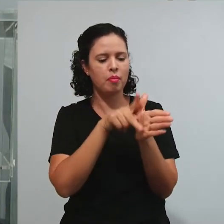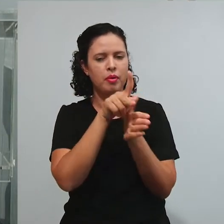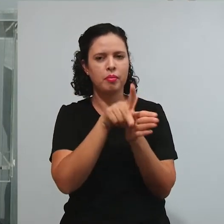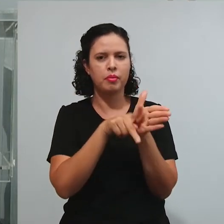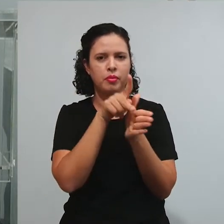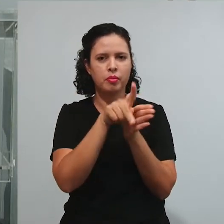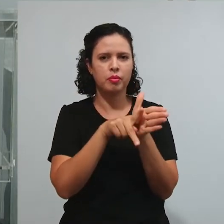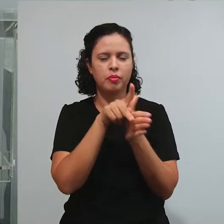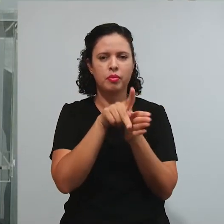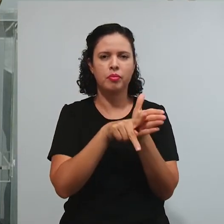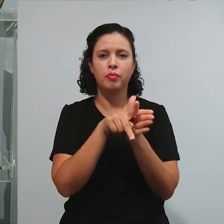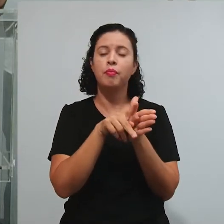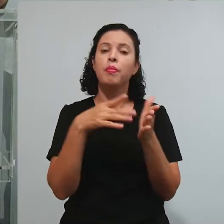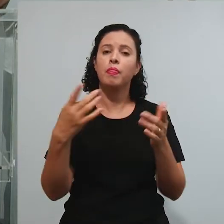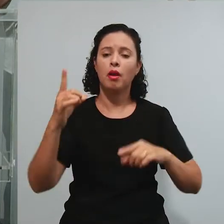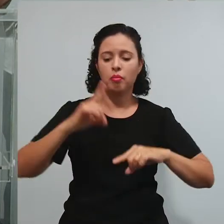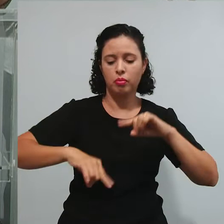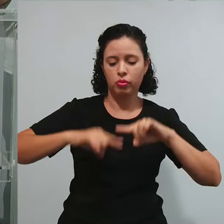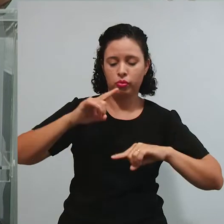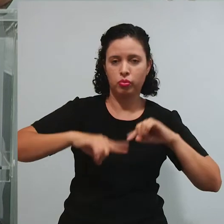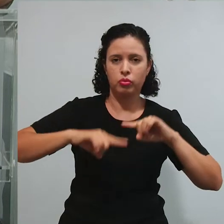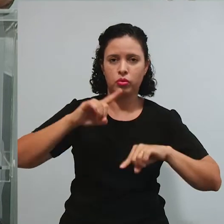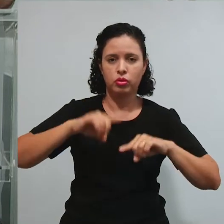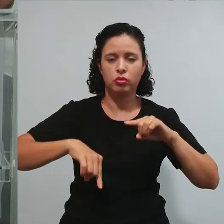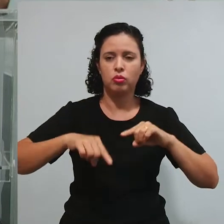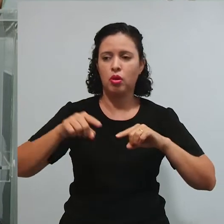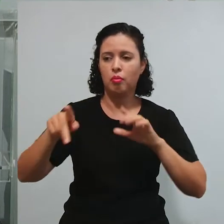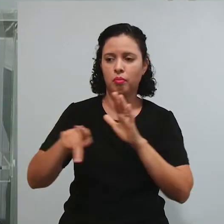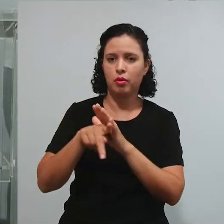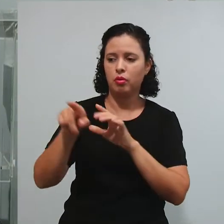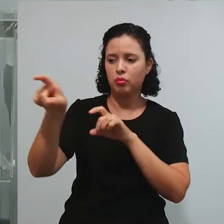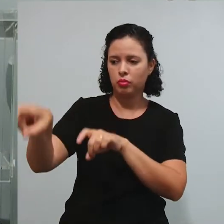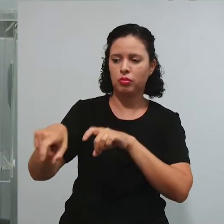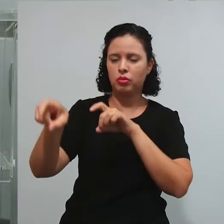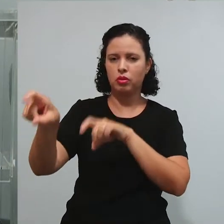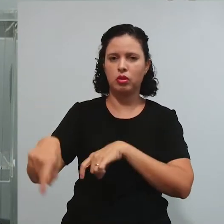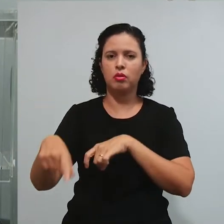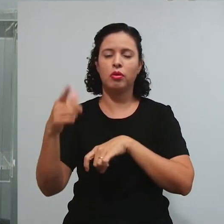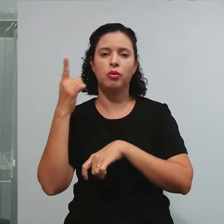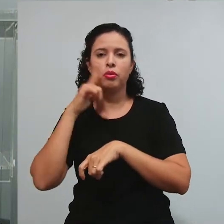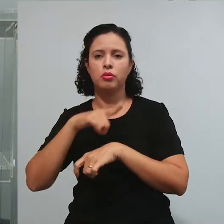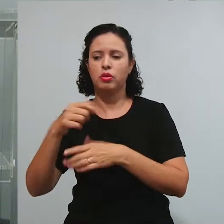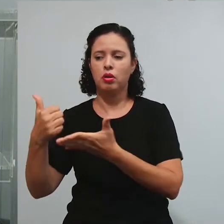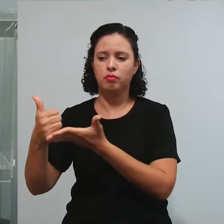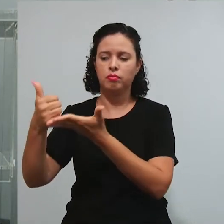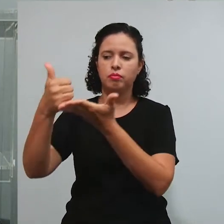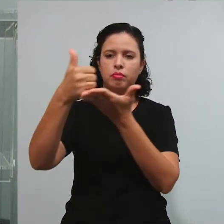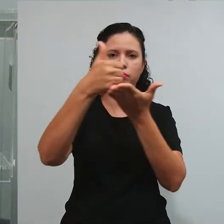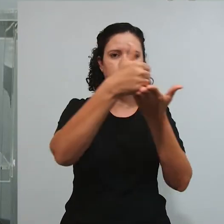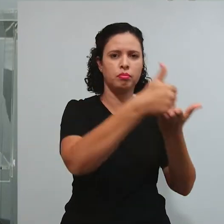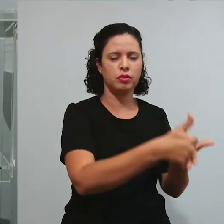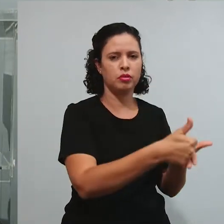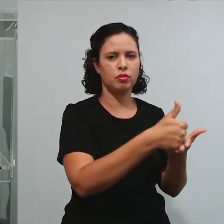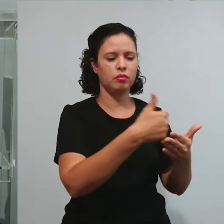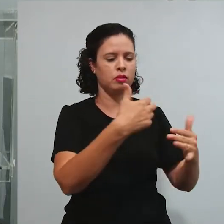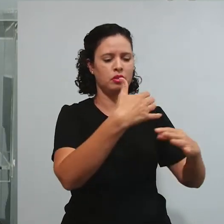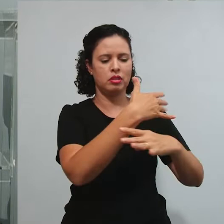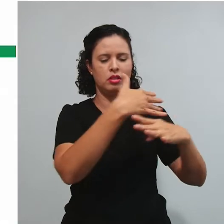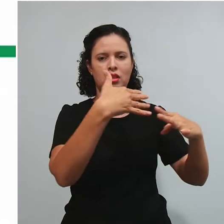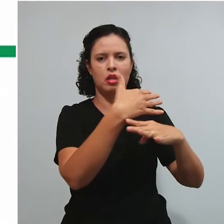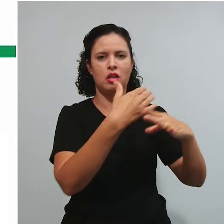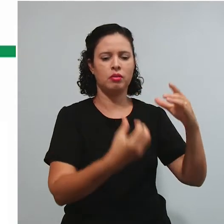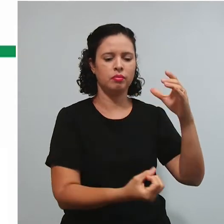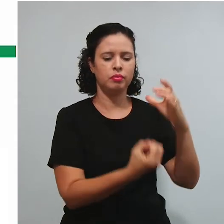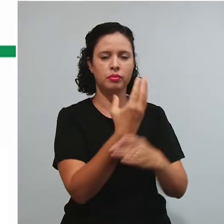a produção saísse mais do campo e começassem a surgir também as primeiras indústrias.